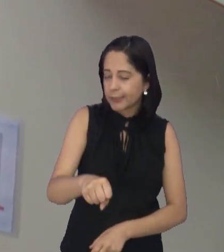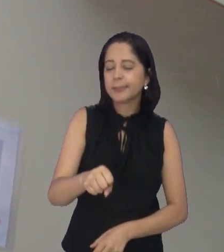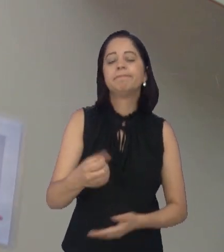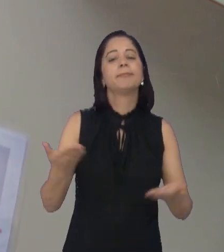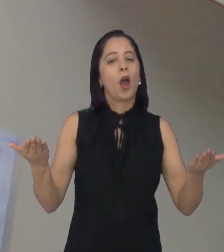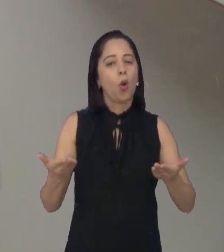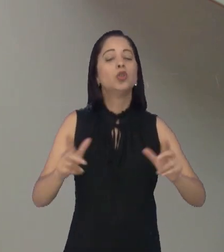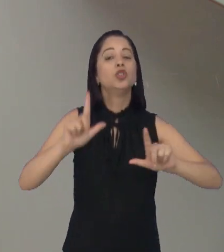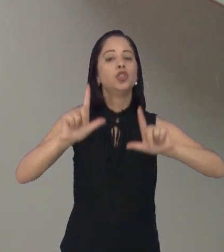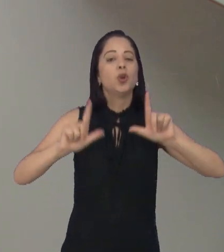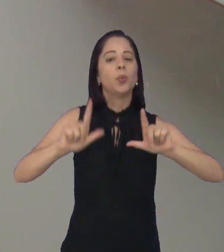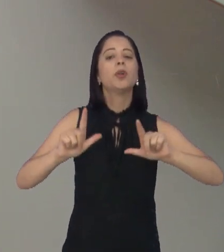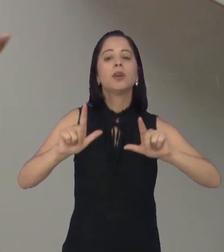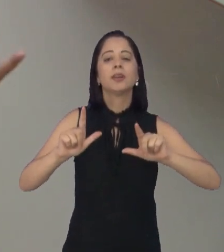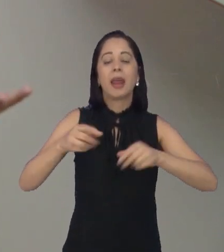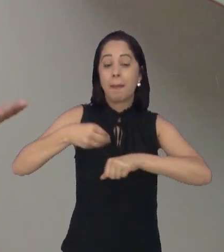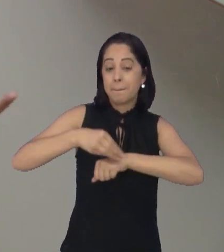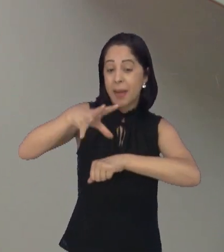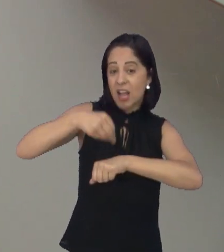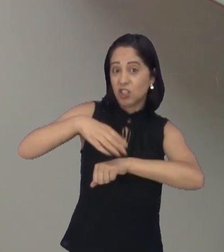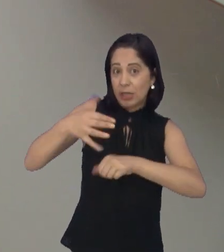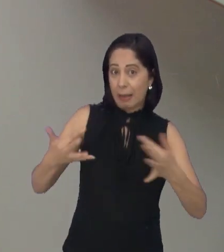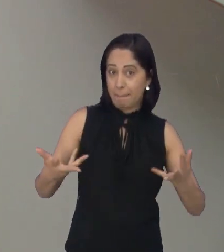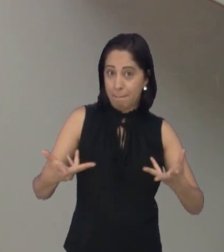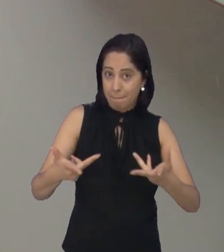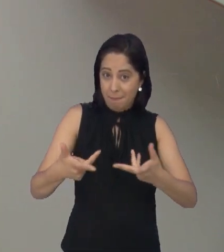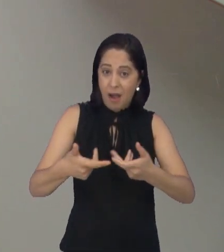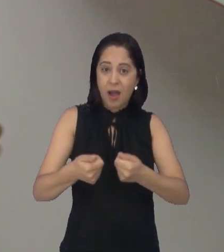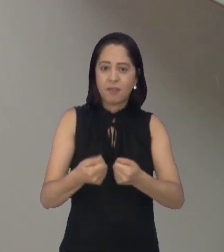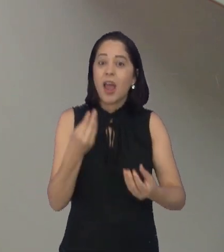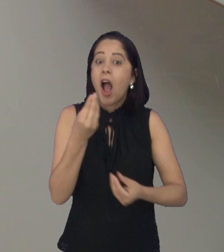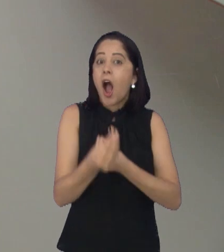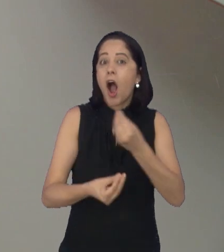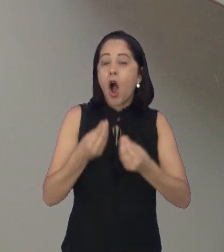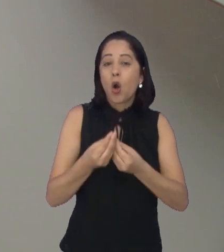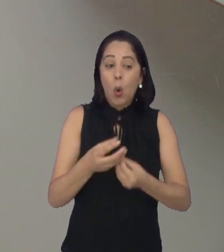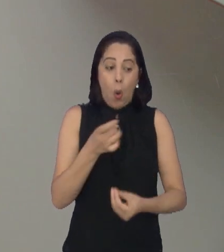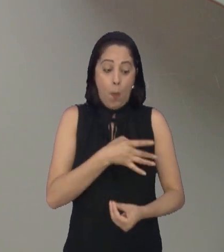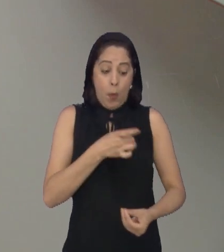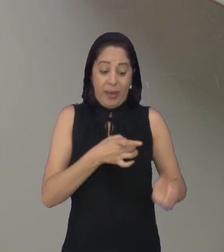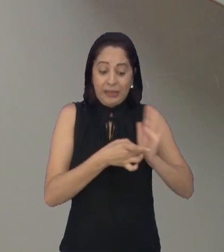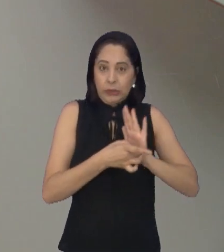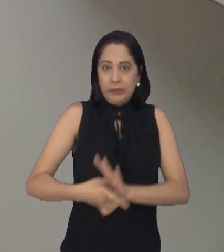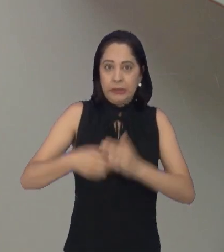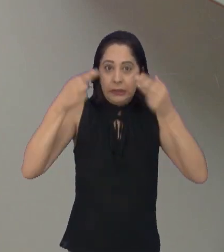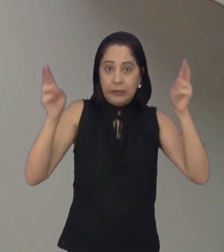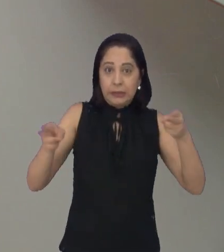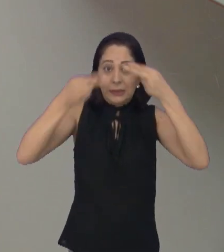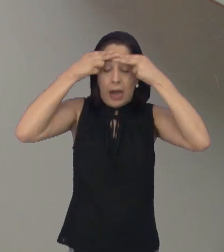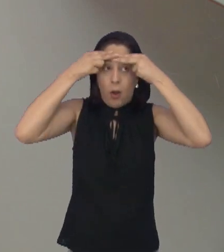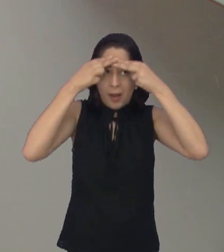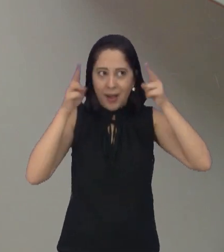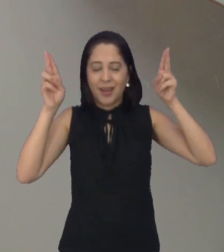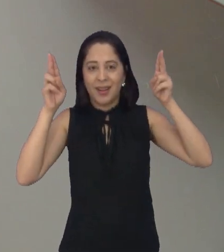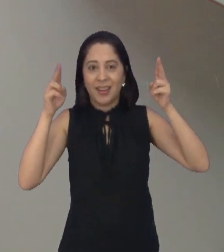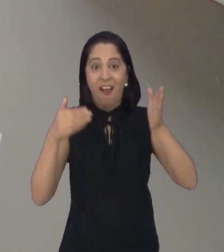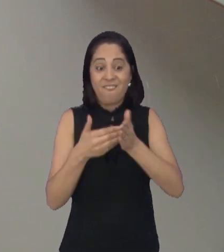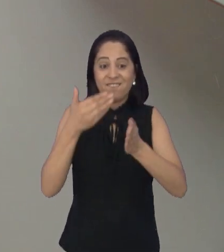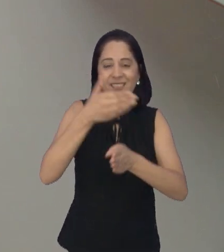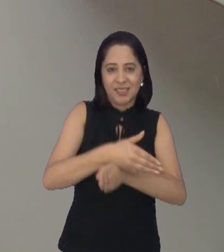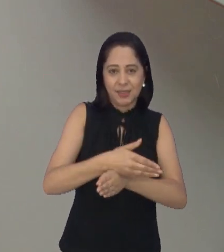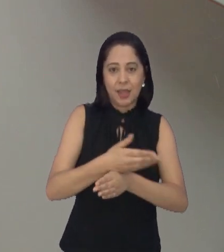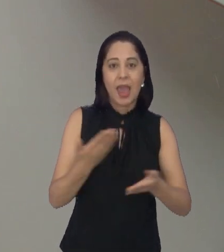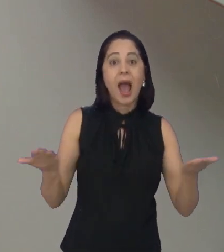com Você de hoje conta com dicas valiosas sobre como superar esse trauma. E agora eu converso com a